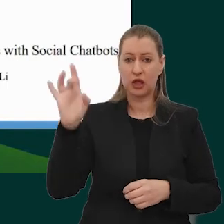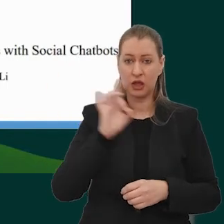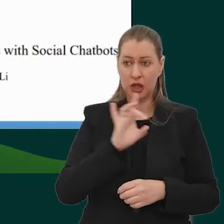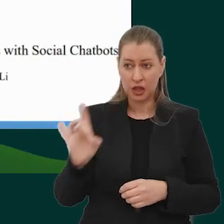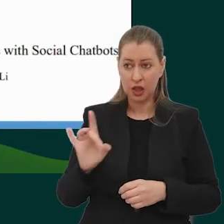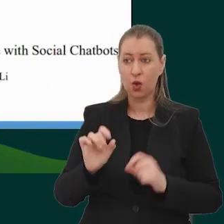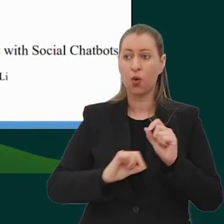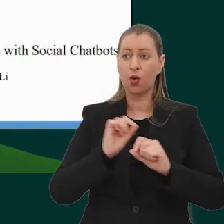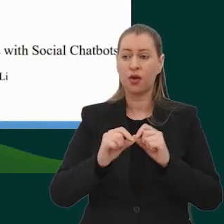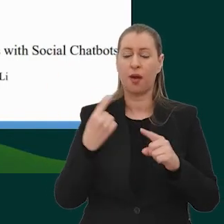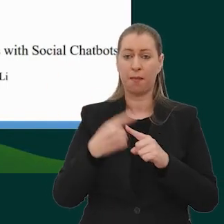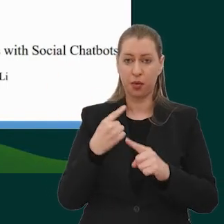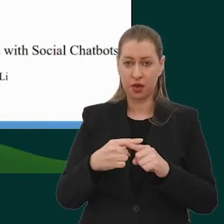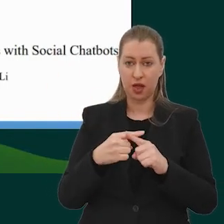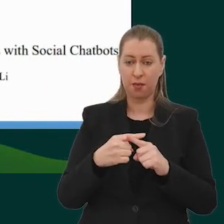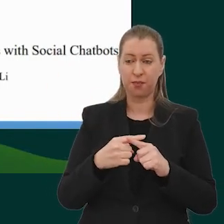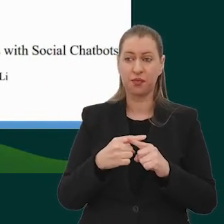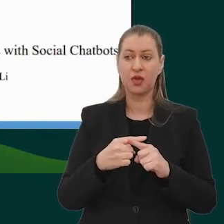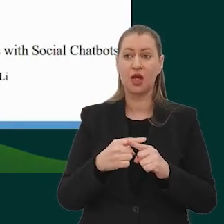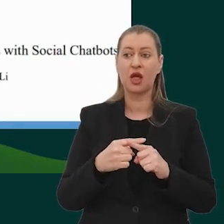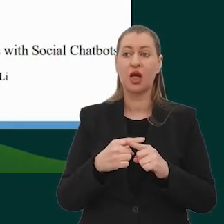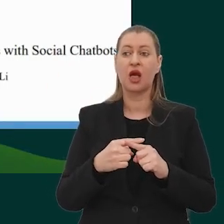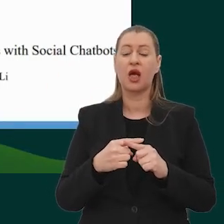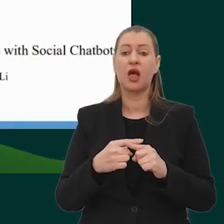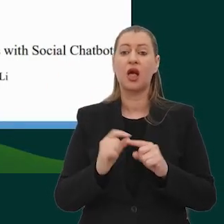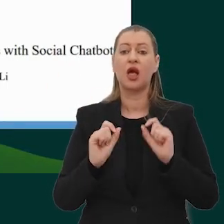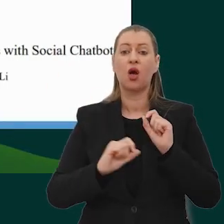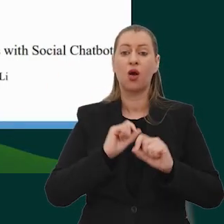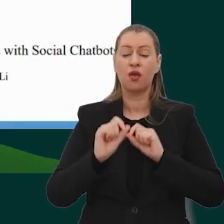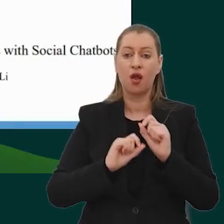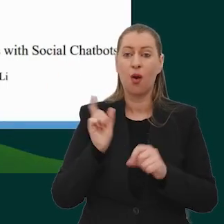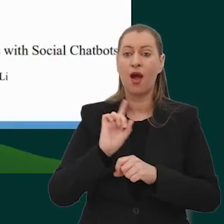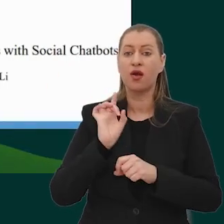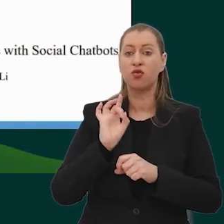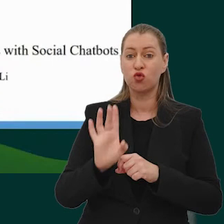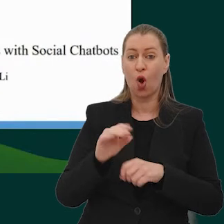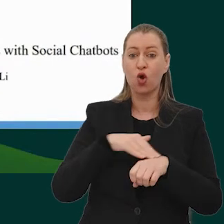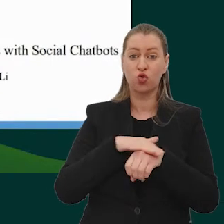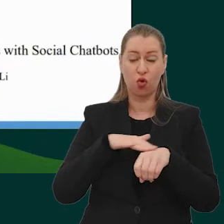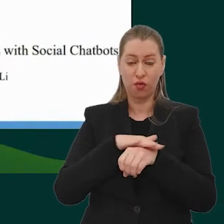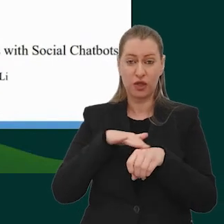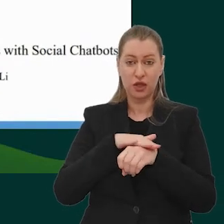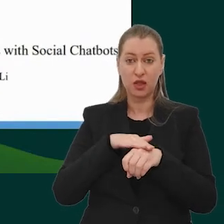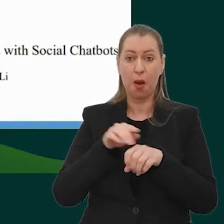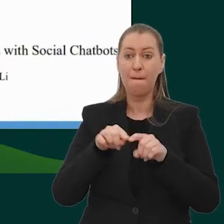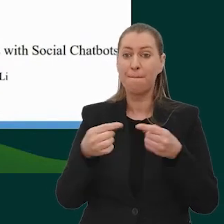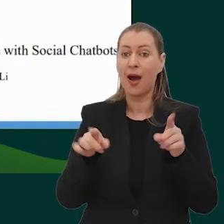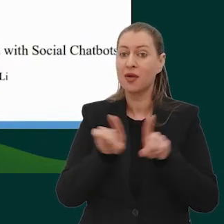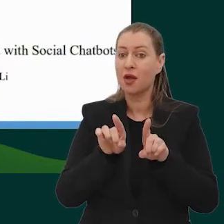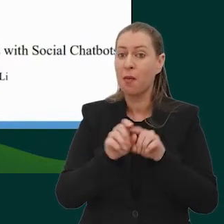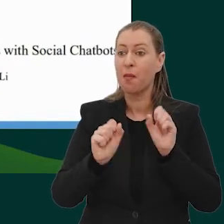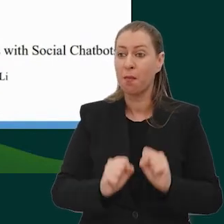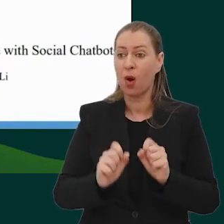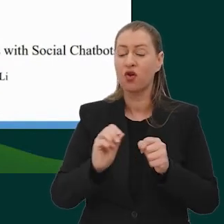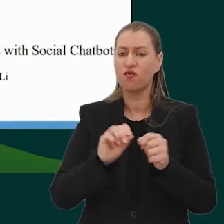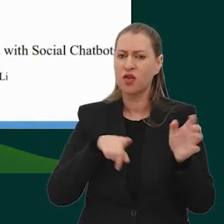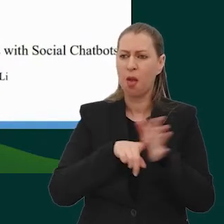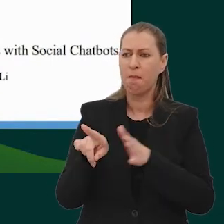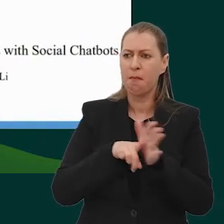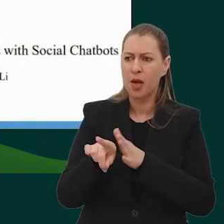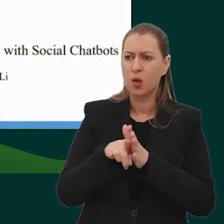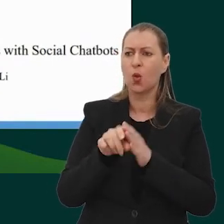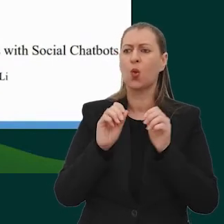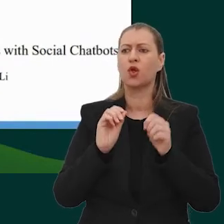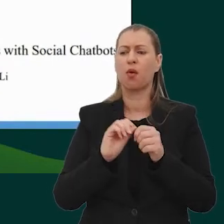Alexa, porque não só de conversação, mas também vocês podem fazer perguntas e